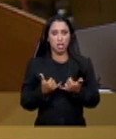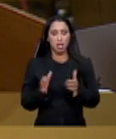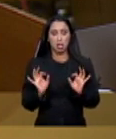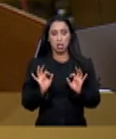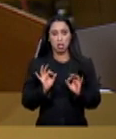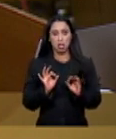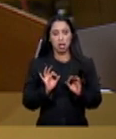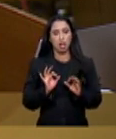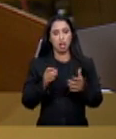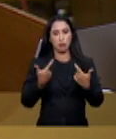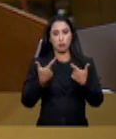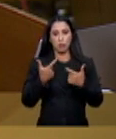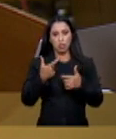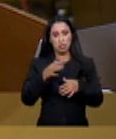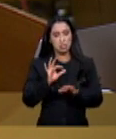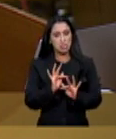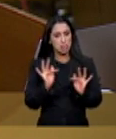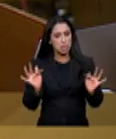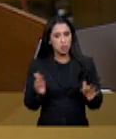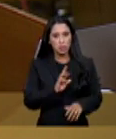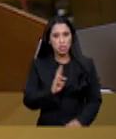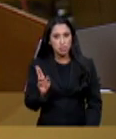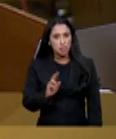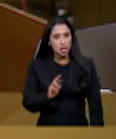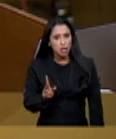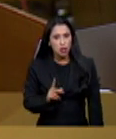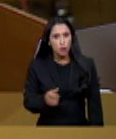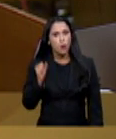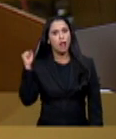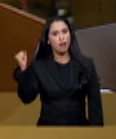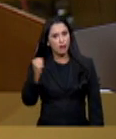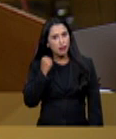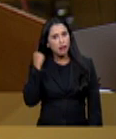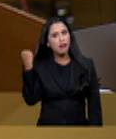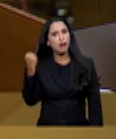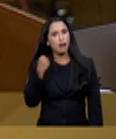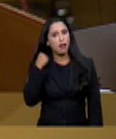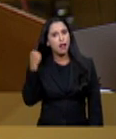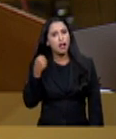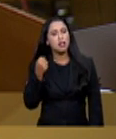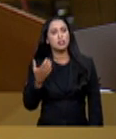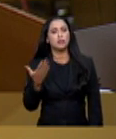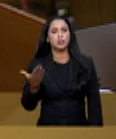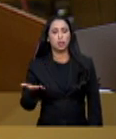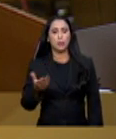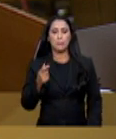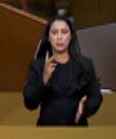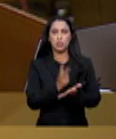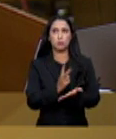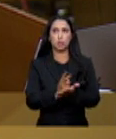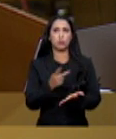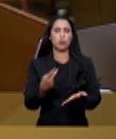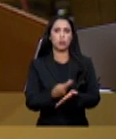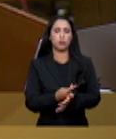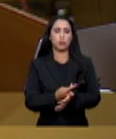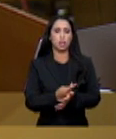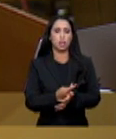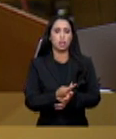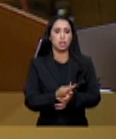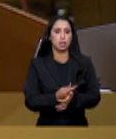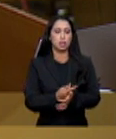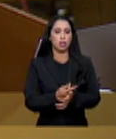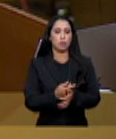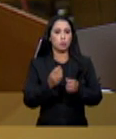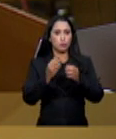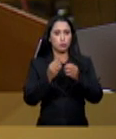inofensiva. Isso é gravíssimo. E ainda quando possa não haver um dolo específico, pode